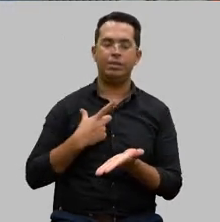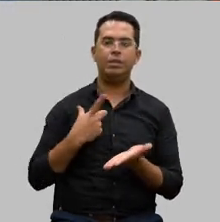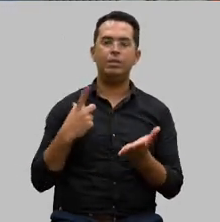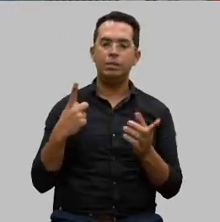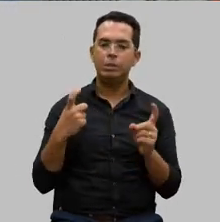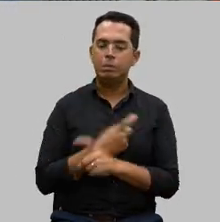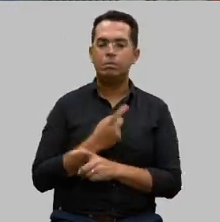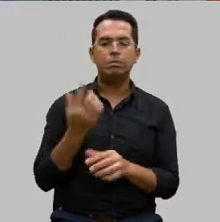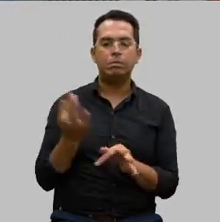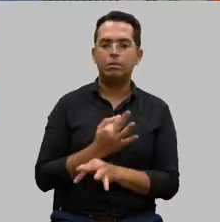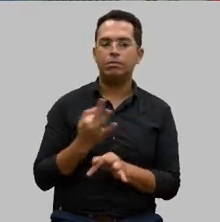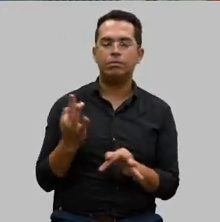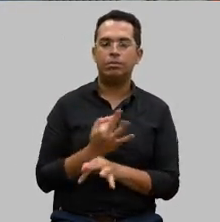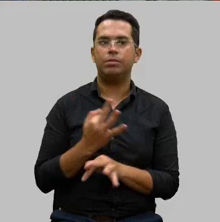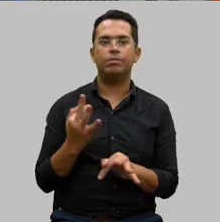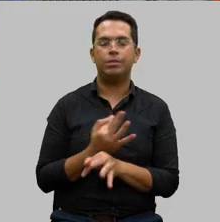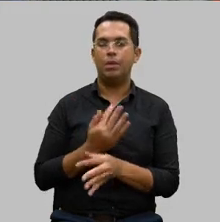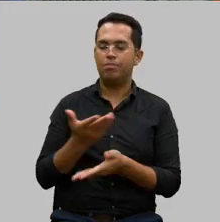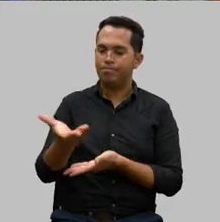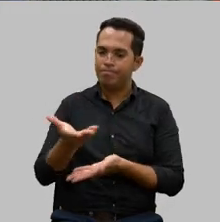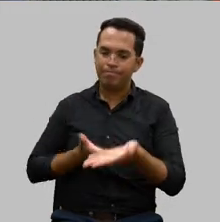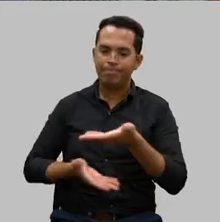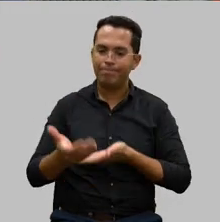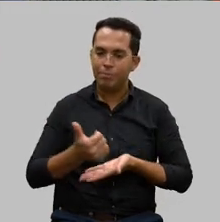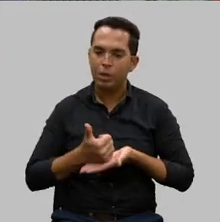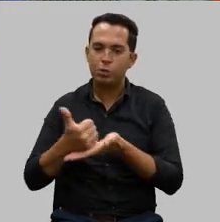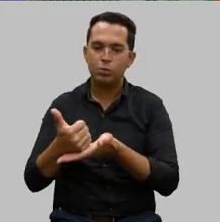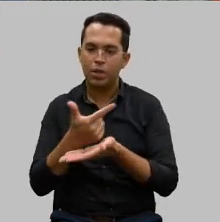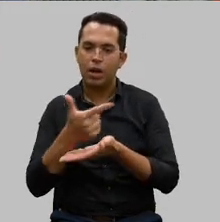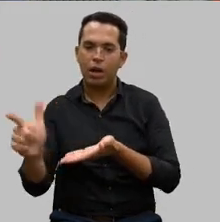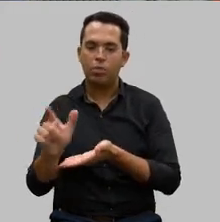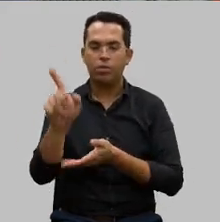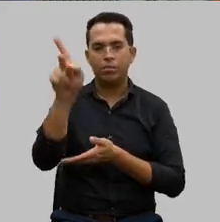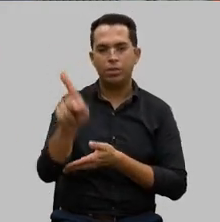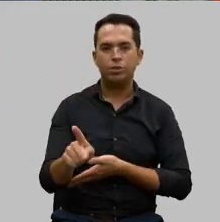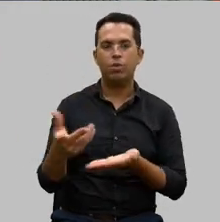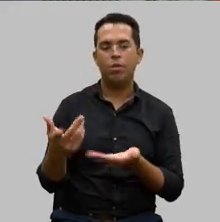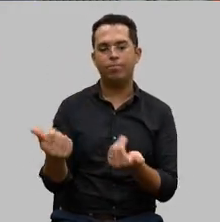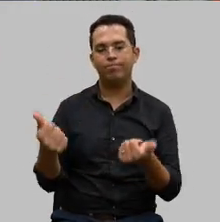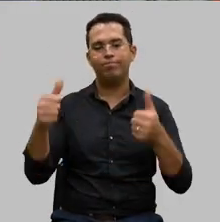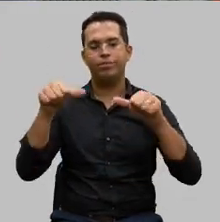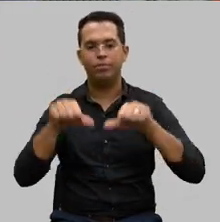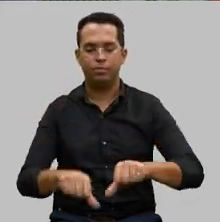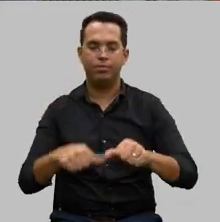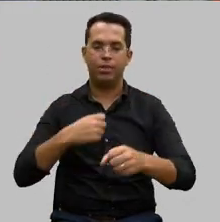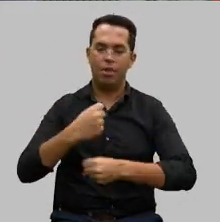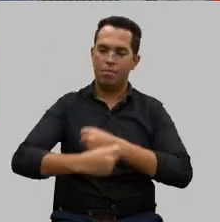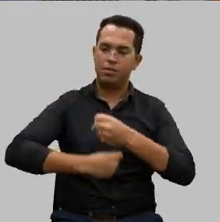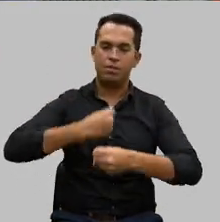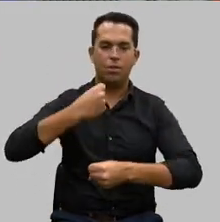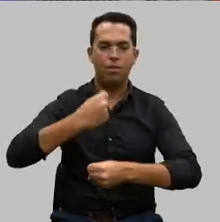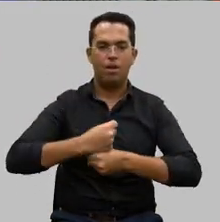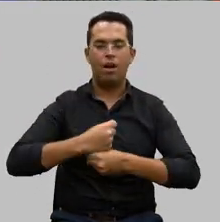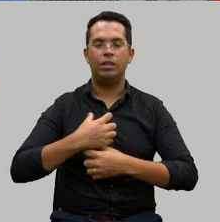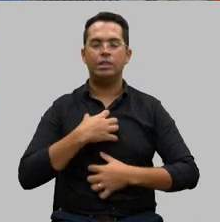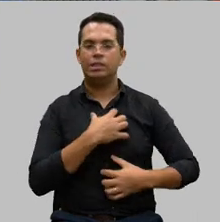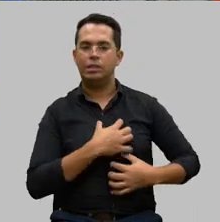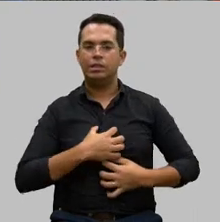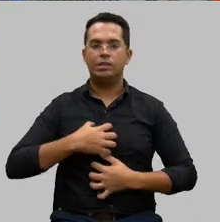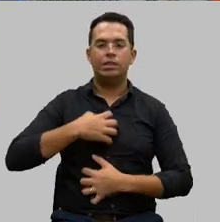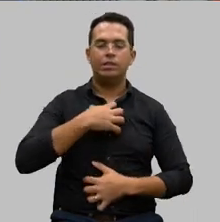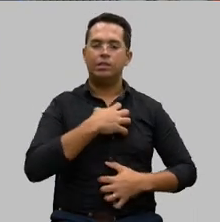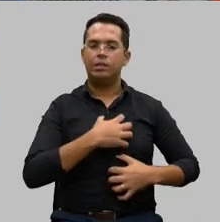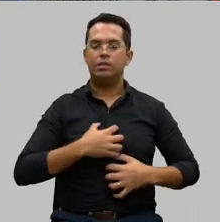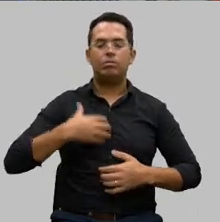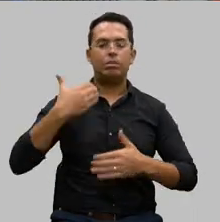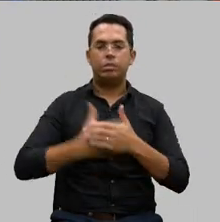família para ajudar o próximo isso acaba que um vai vai se passando os anos aquela pessoa vai se desgastando se